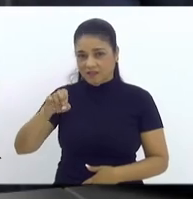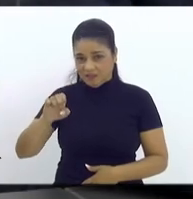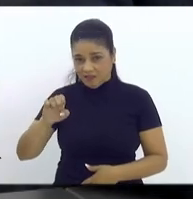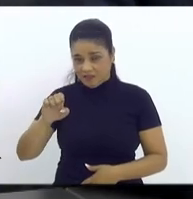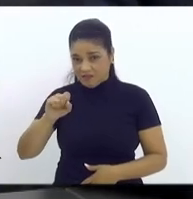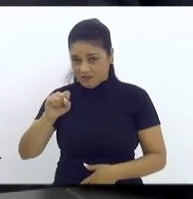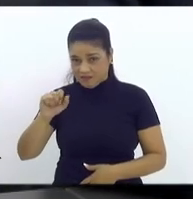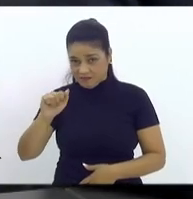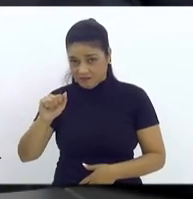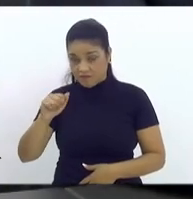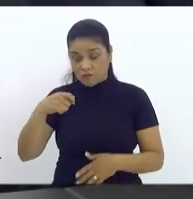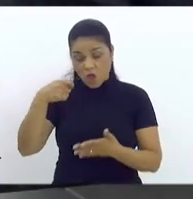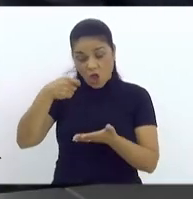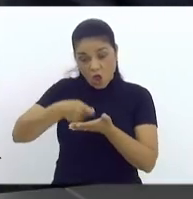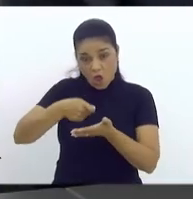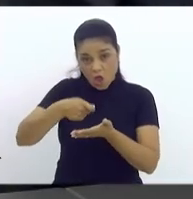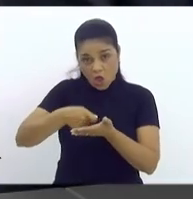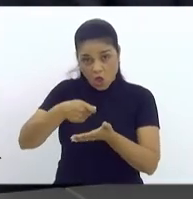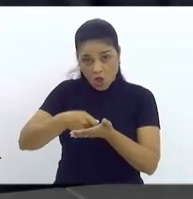a repassar